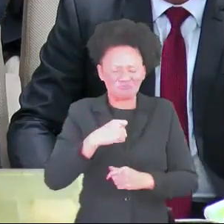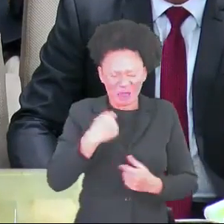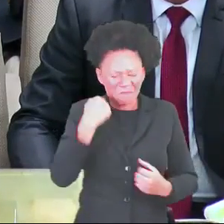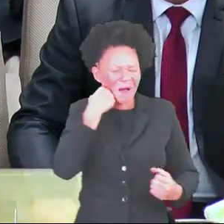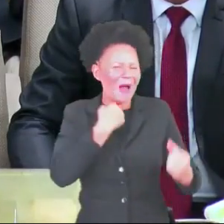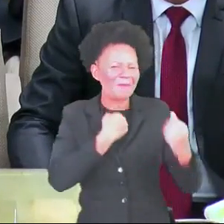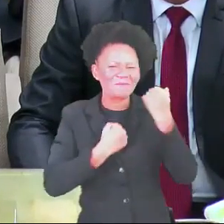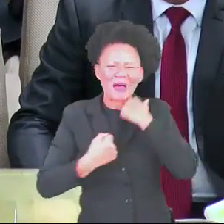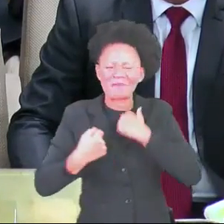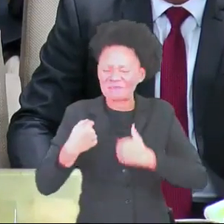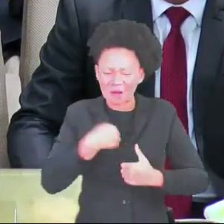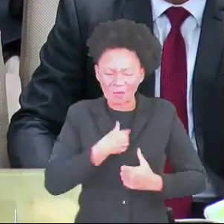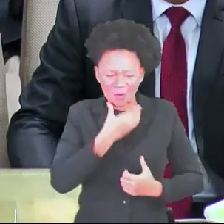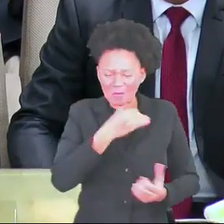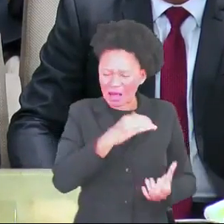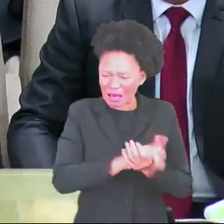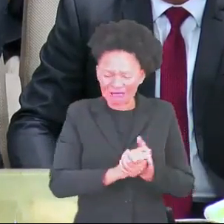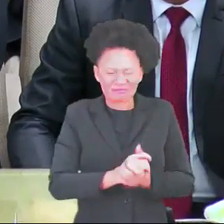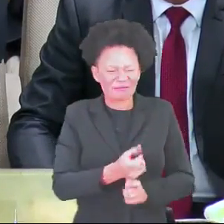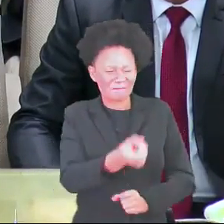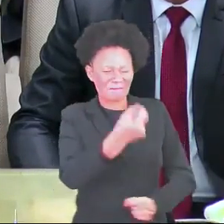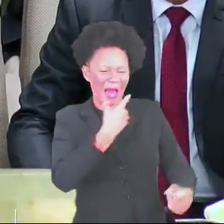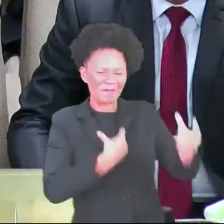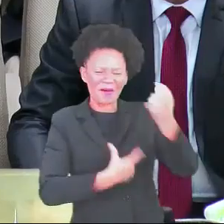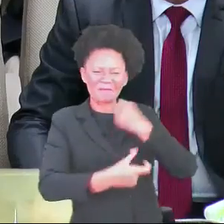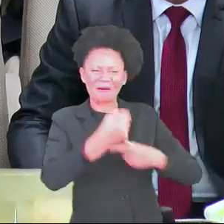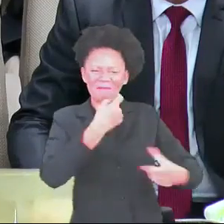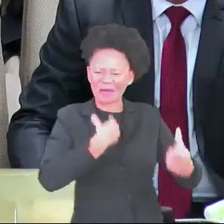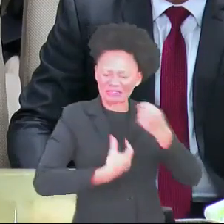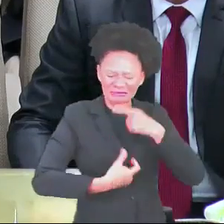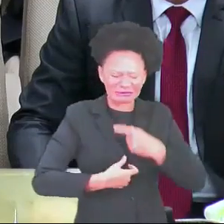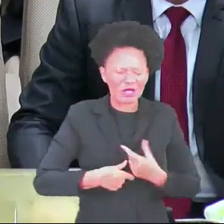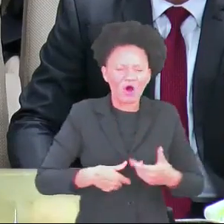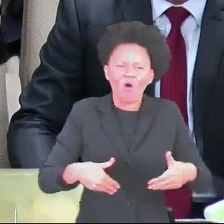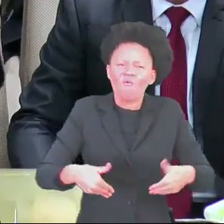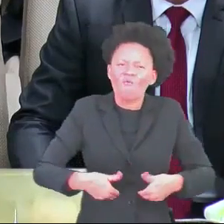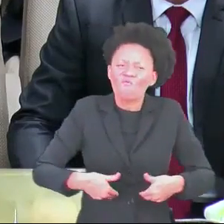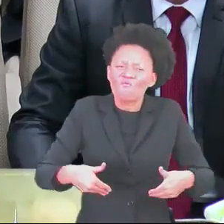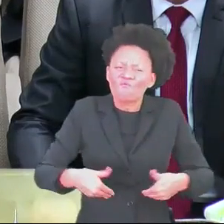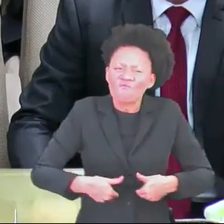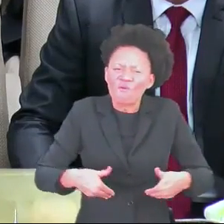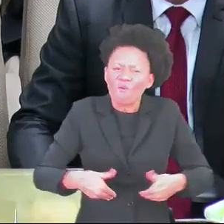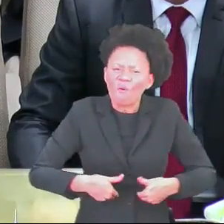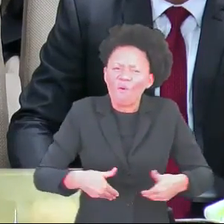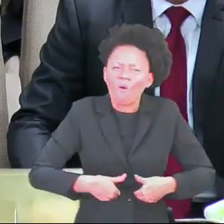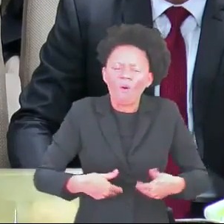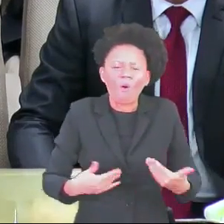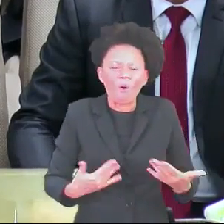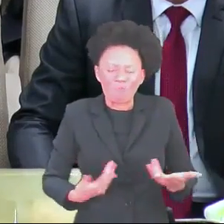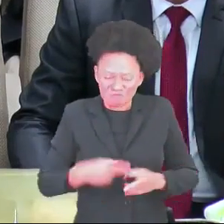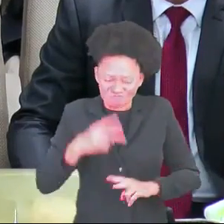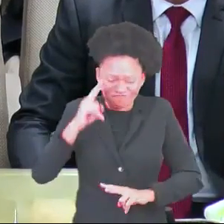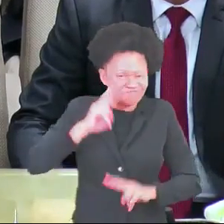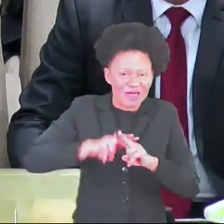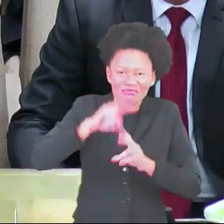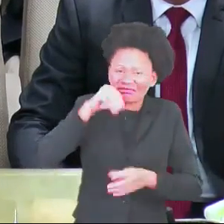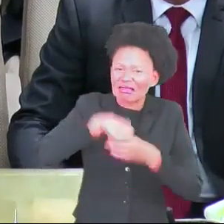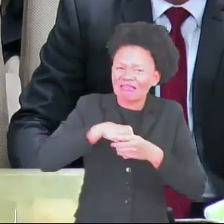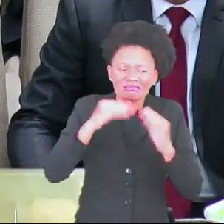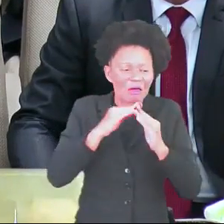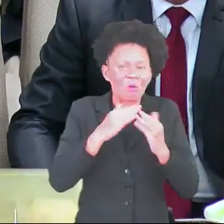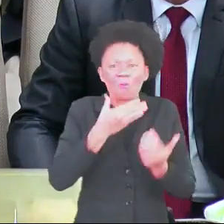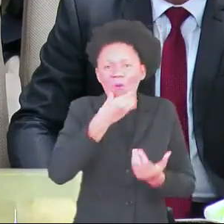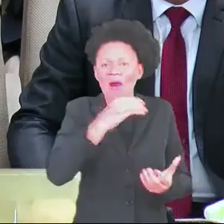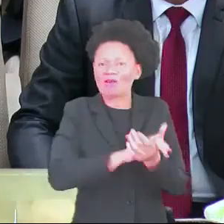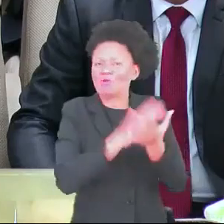Eu fui muitas vezes ultrajada. Foram vários momentos de fome, de cativeiro, porque ele não aceitava. Eu vivi uma